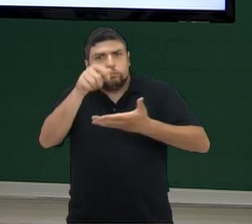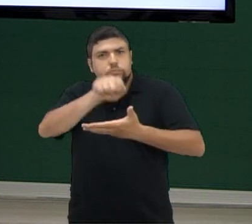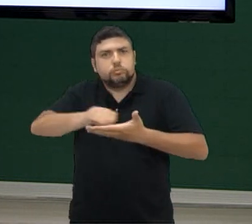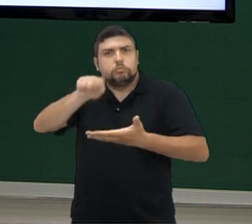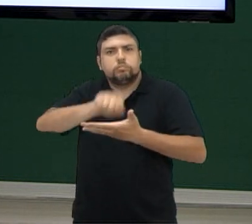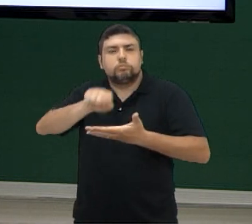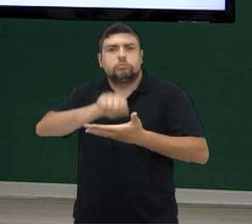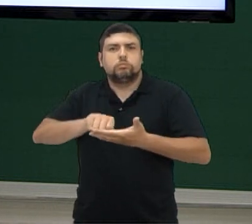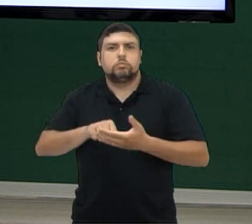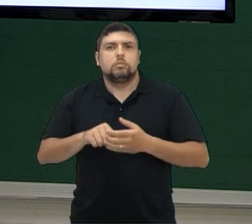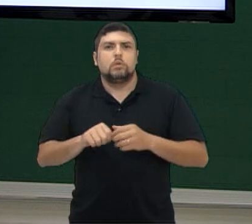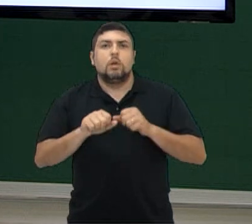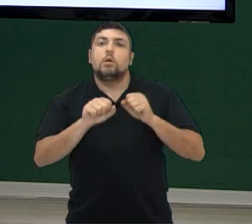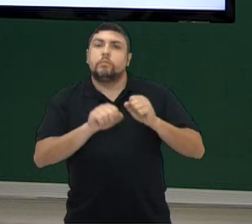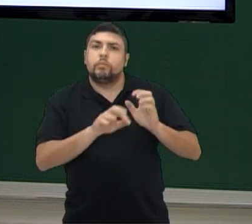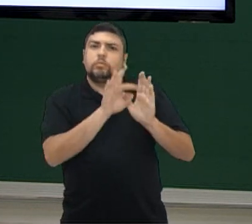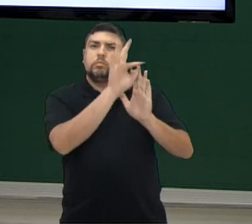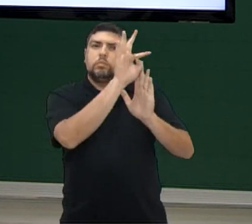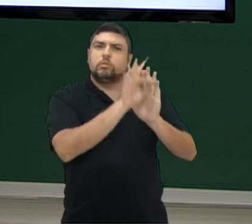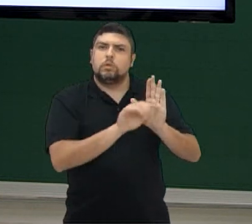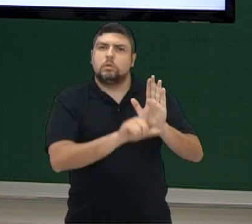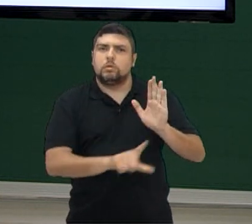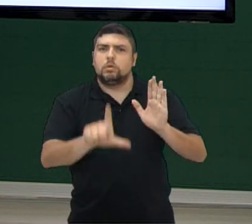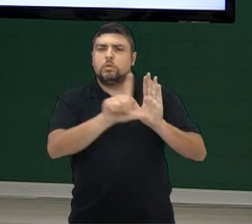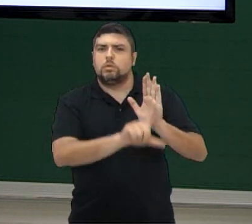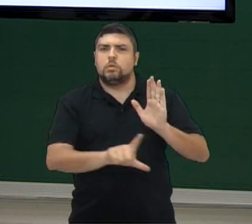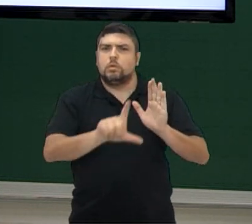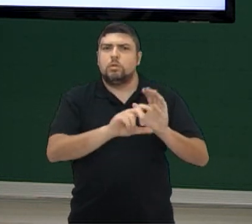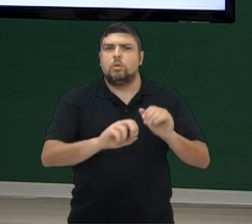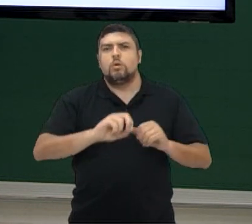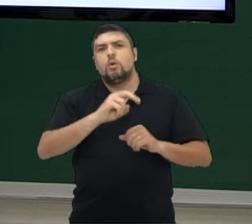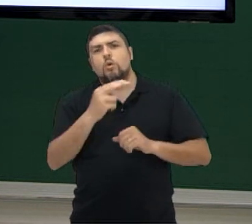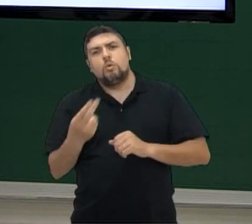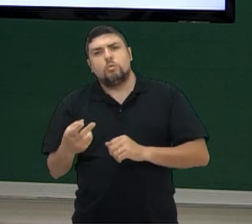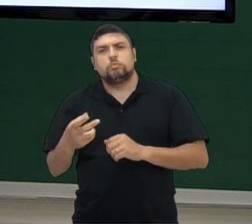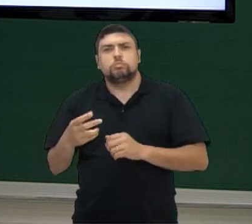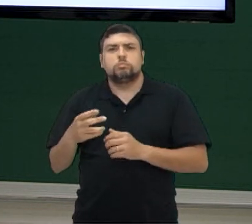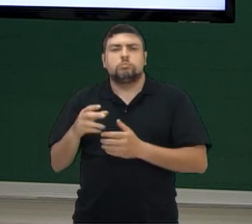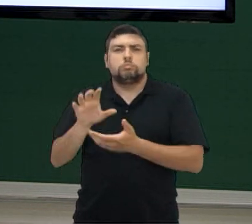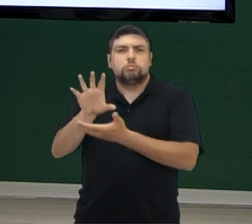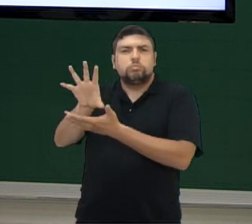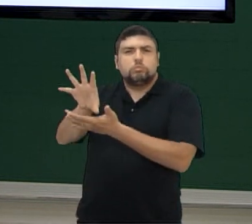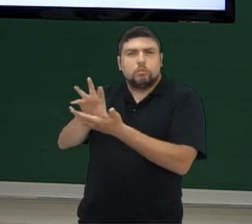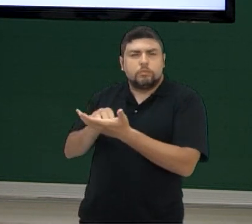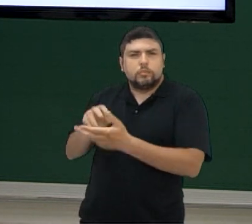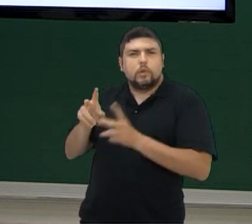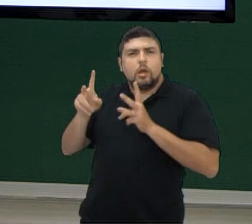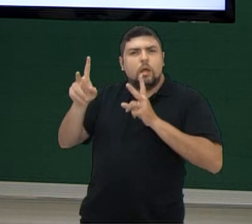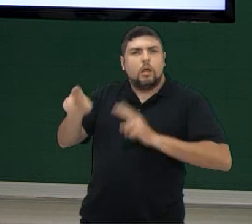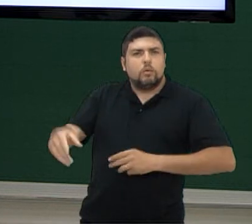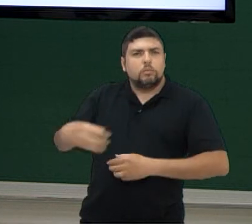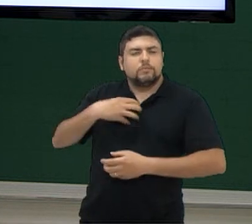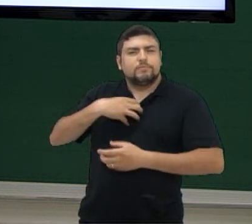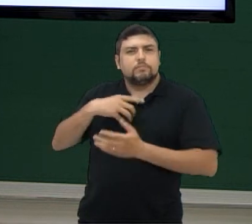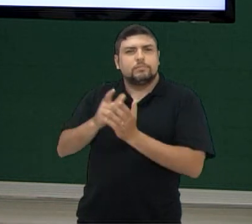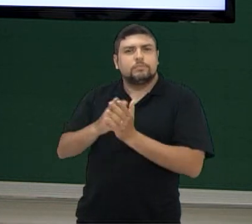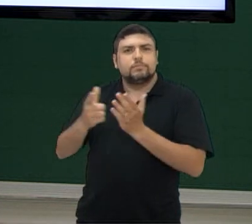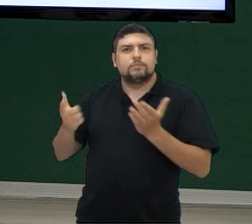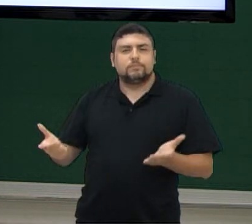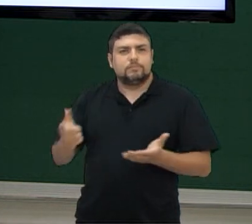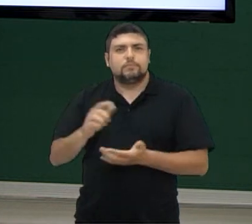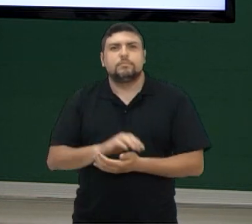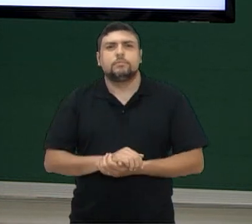literários, ou pode ser uma autobiografia no modelo jornalístico, certo? Então, a gente vai ver um pouquinho